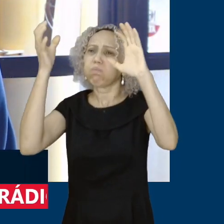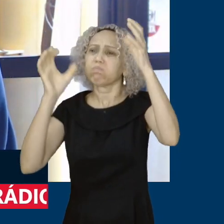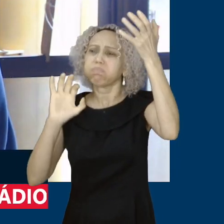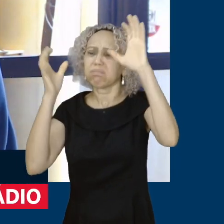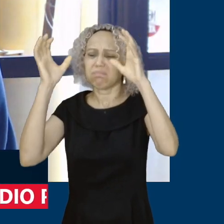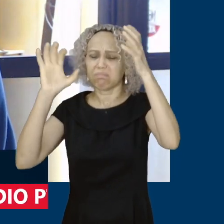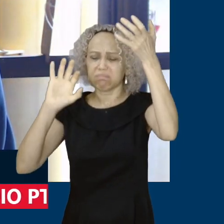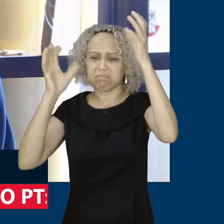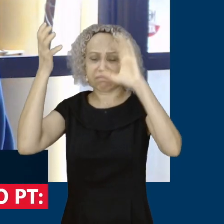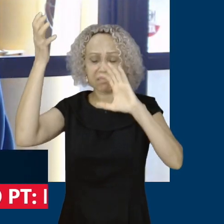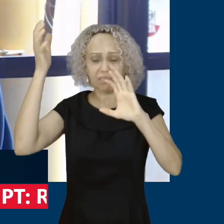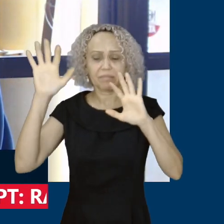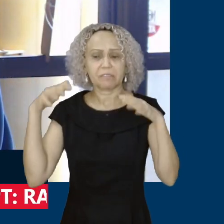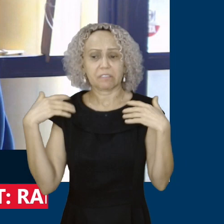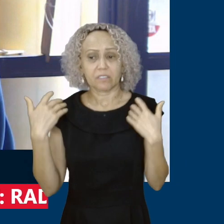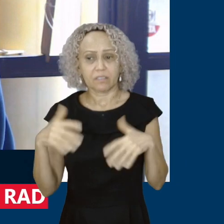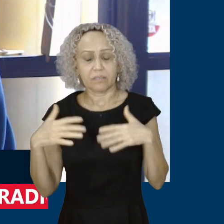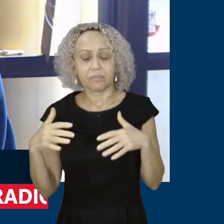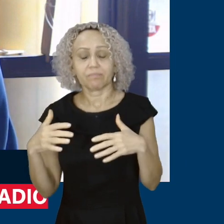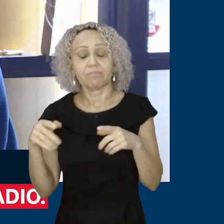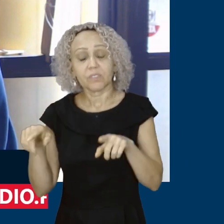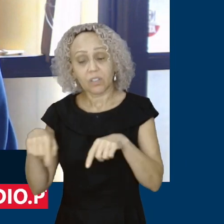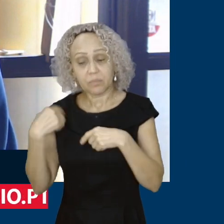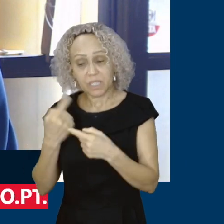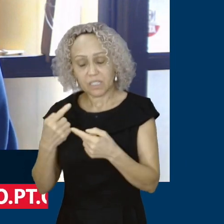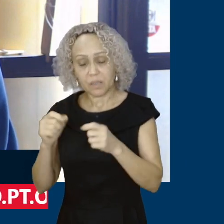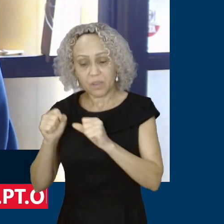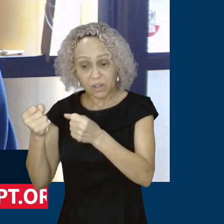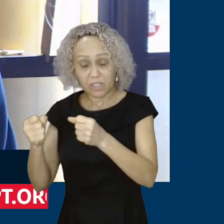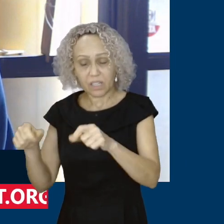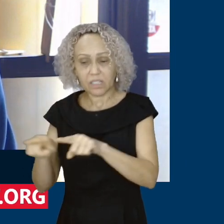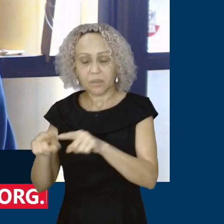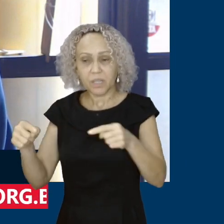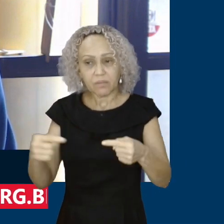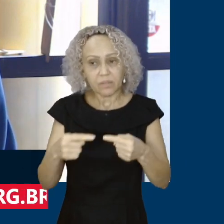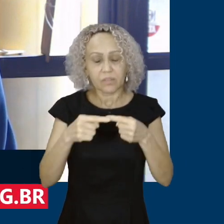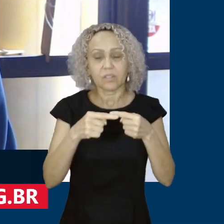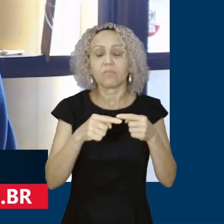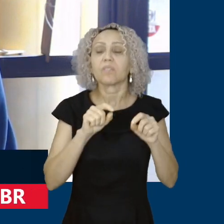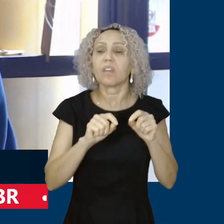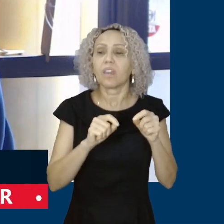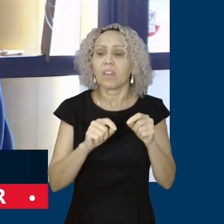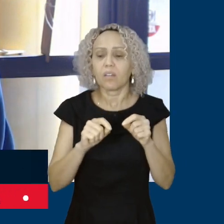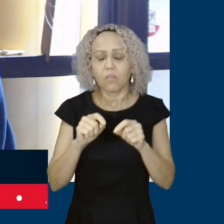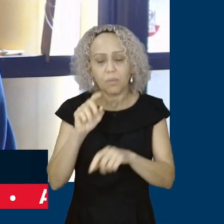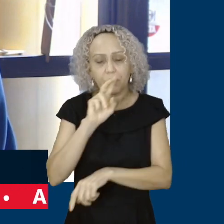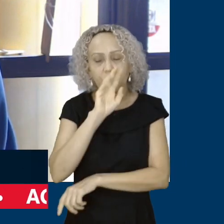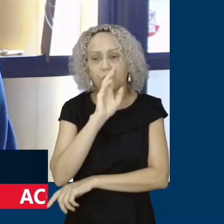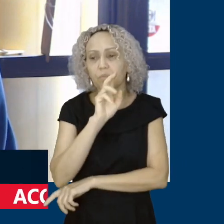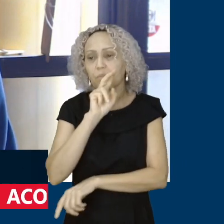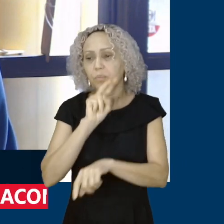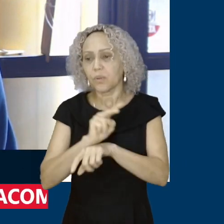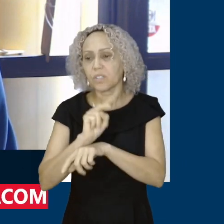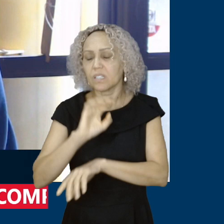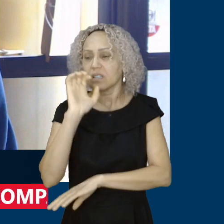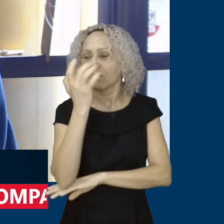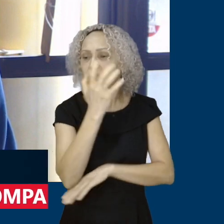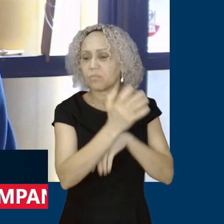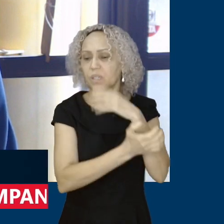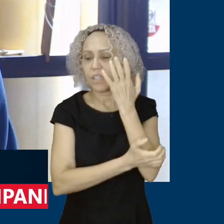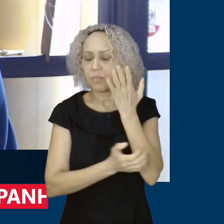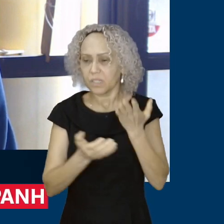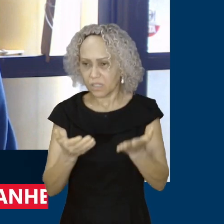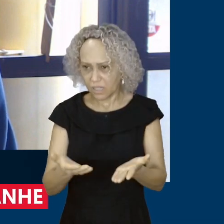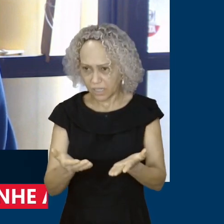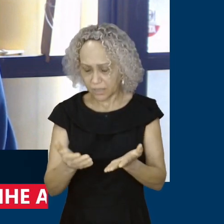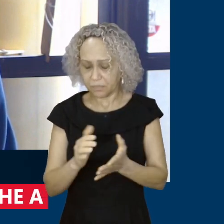dialoga com a agenda ambiental. Saneamento, por exemplo, água para todos, né, também tem tudo a ver, entendeu,